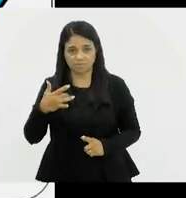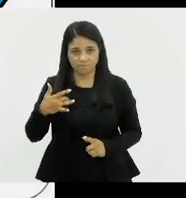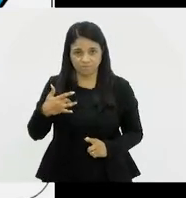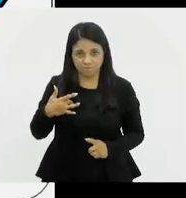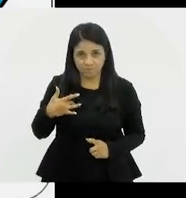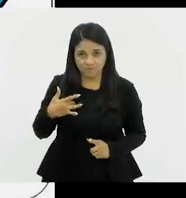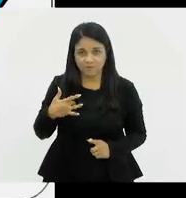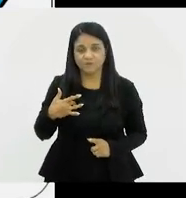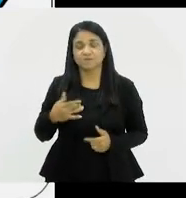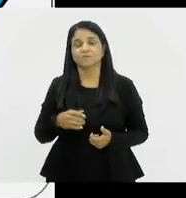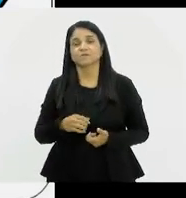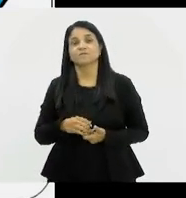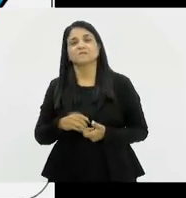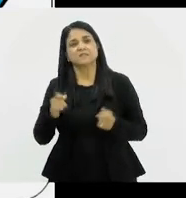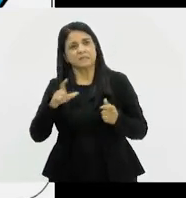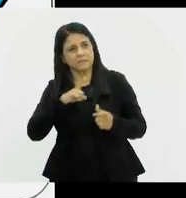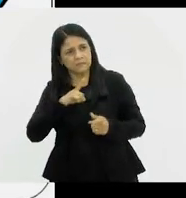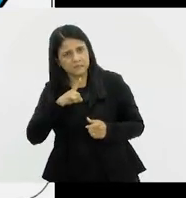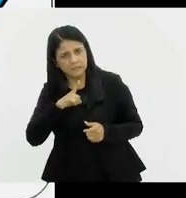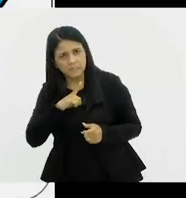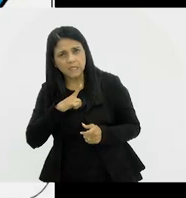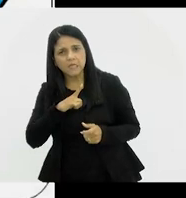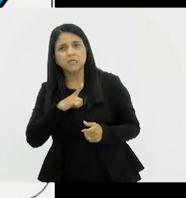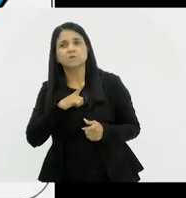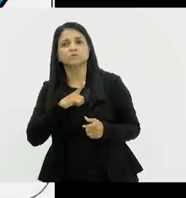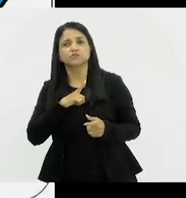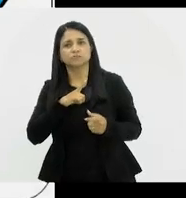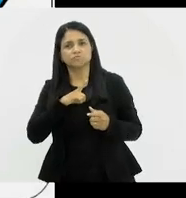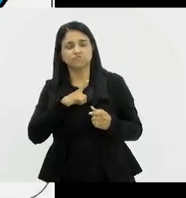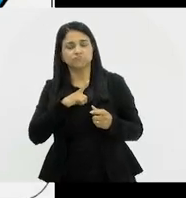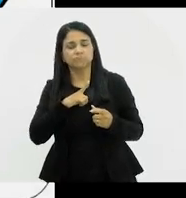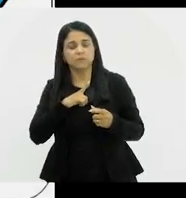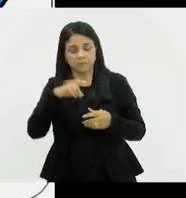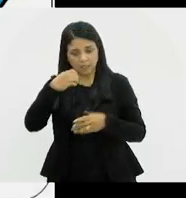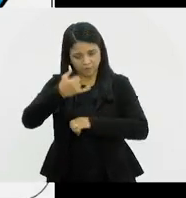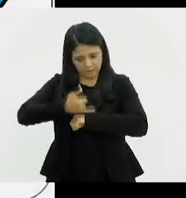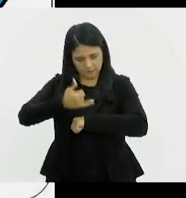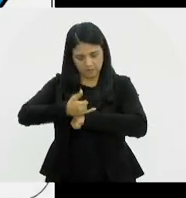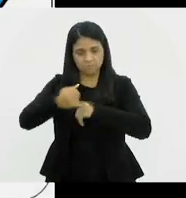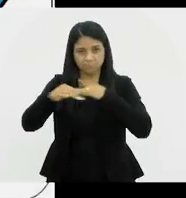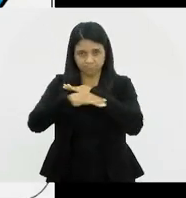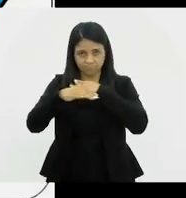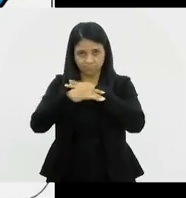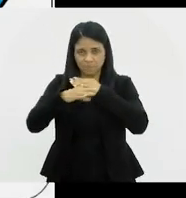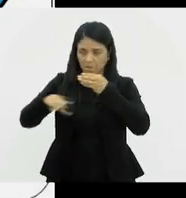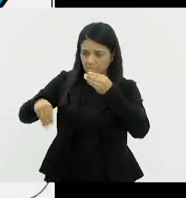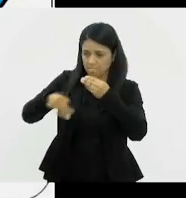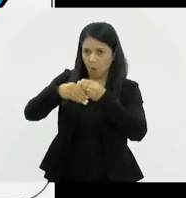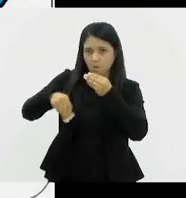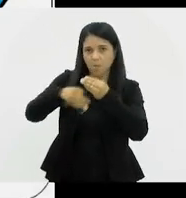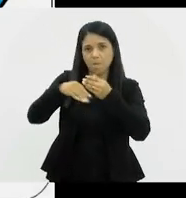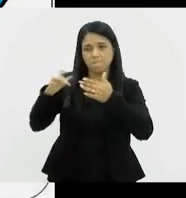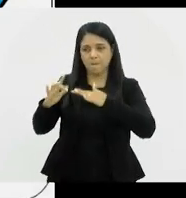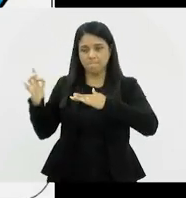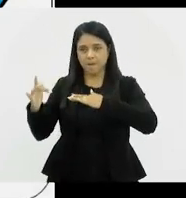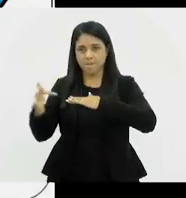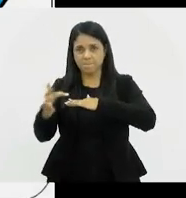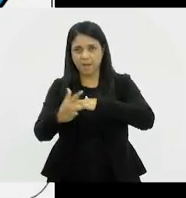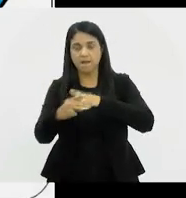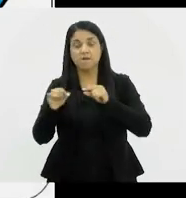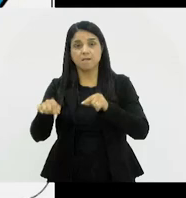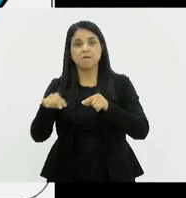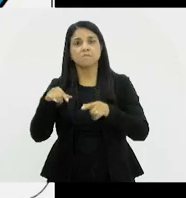que temos uma coisa bem constituída dentro de Volta Redonda. Determinantes comportamentais, aí é importante